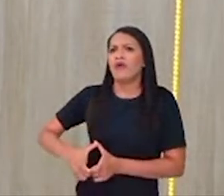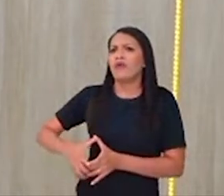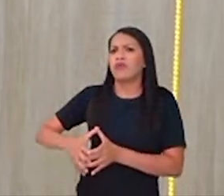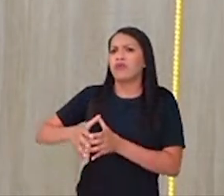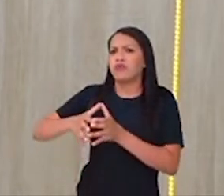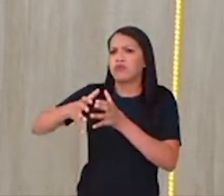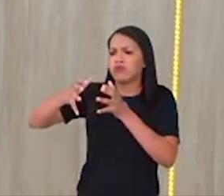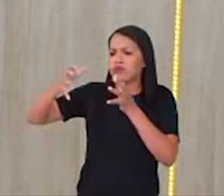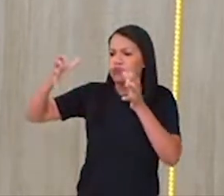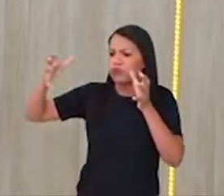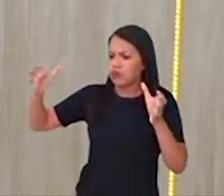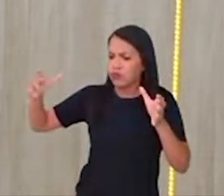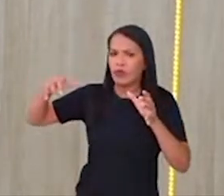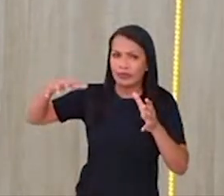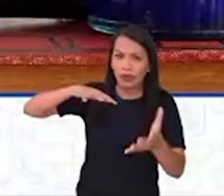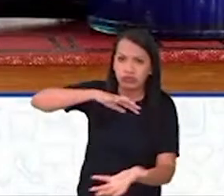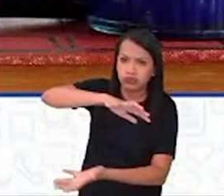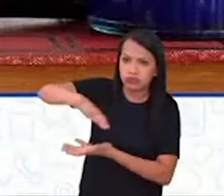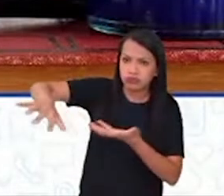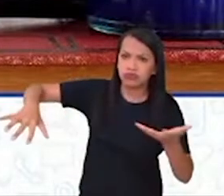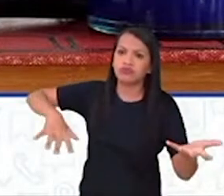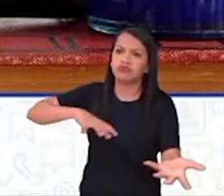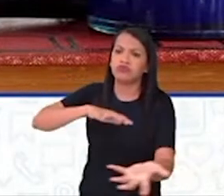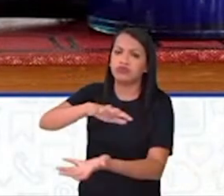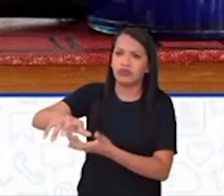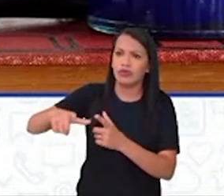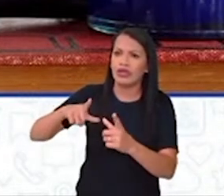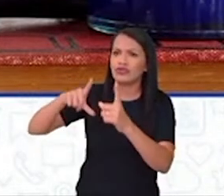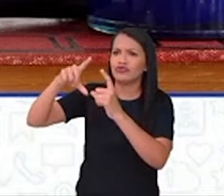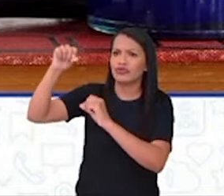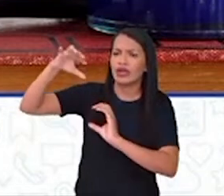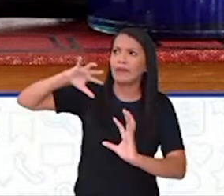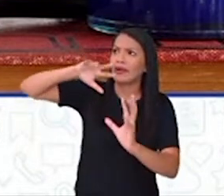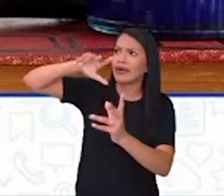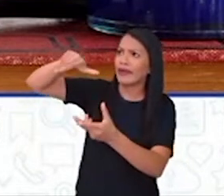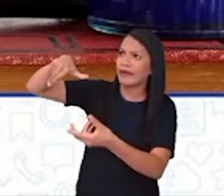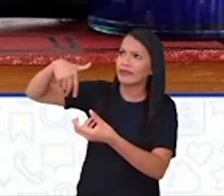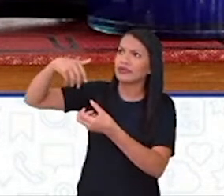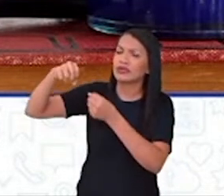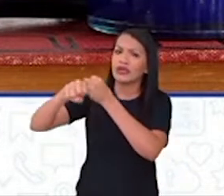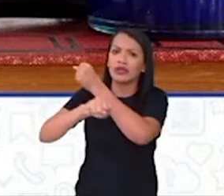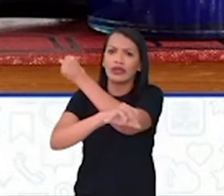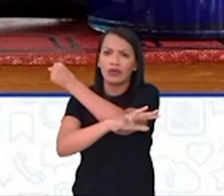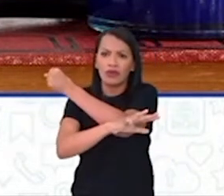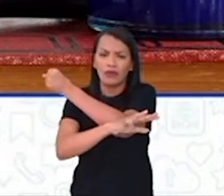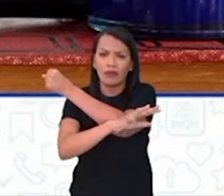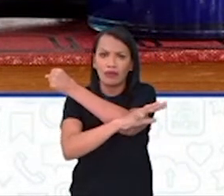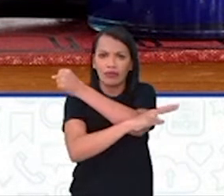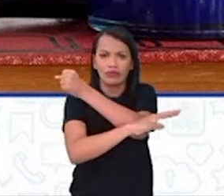e cometas. Doença é um hiperônimo de catapora, bronquite, gripe e Covid-19. São